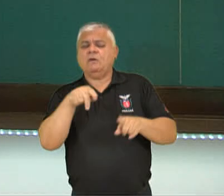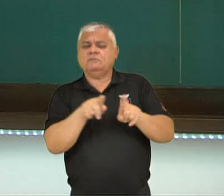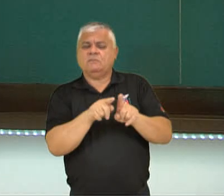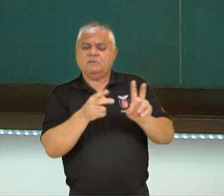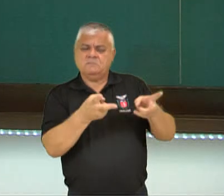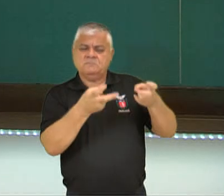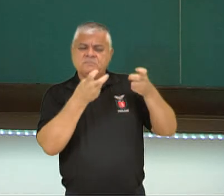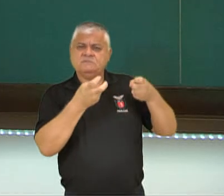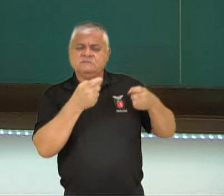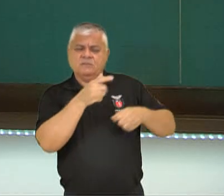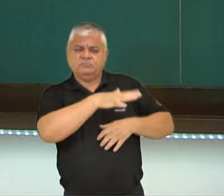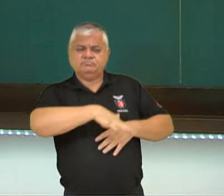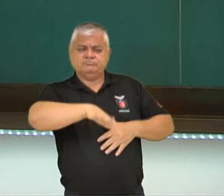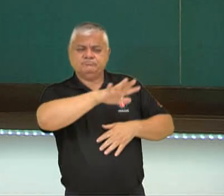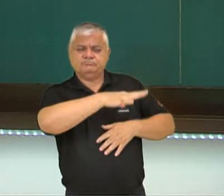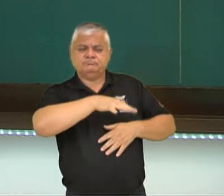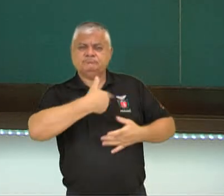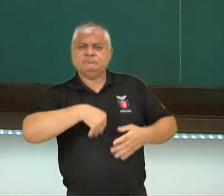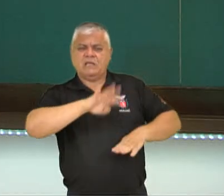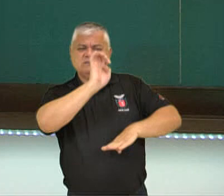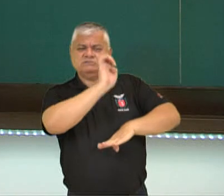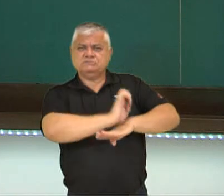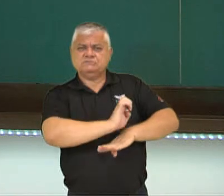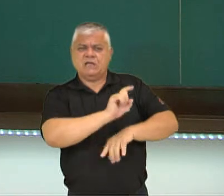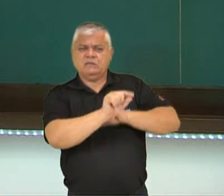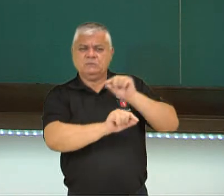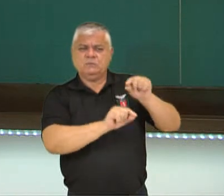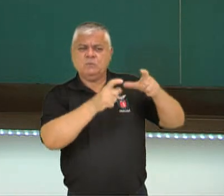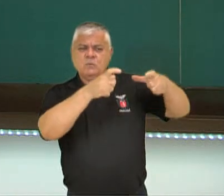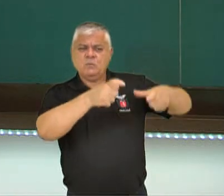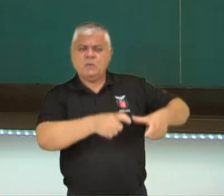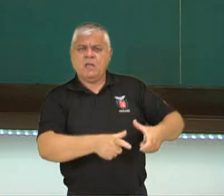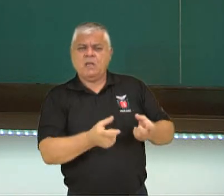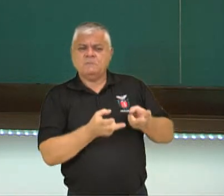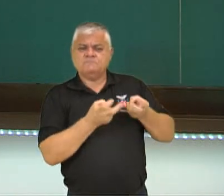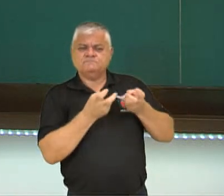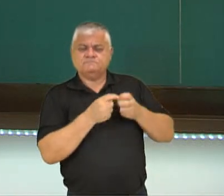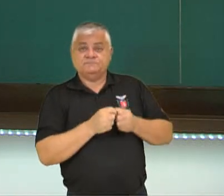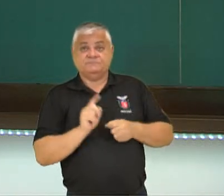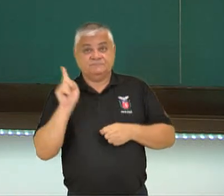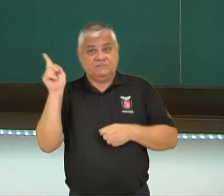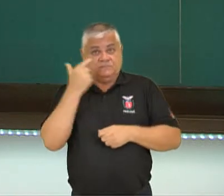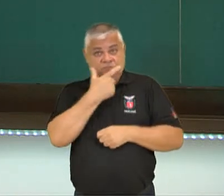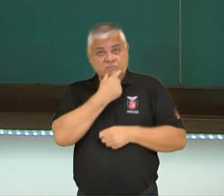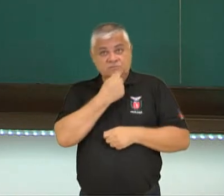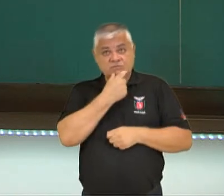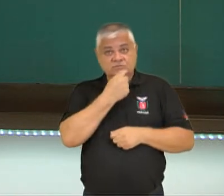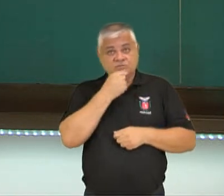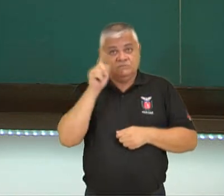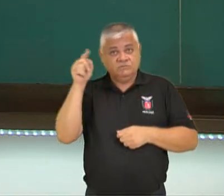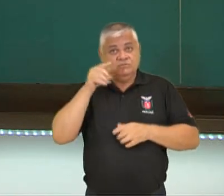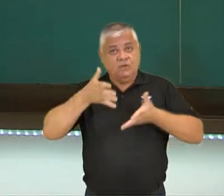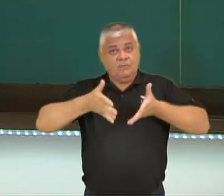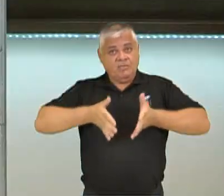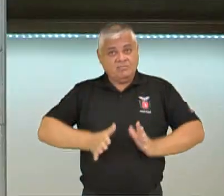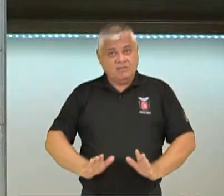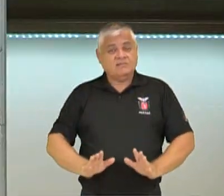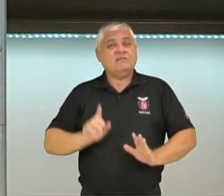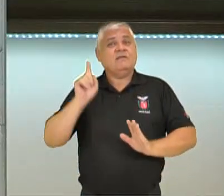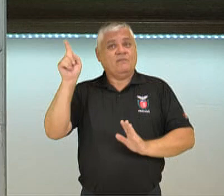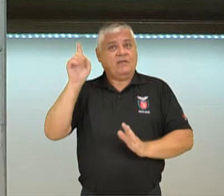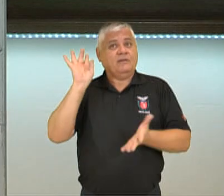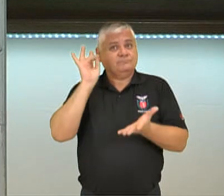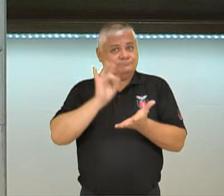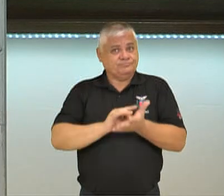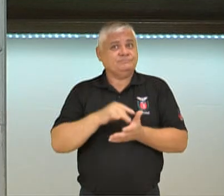É interessante nós localizarmos a origem de Adam Smith, que ele vai acabar divulgando